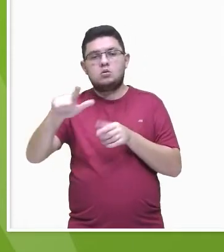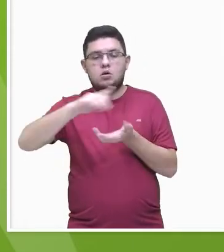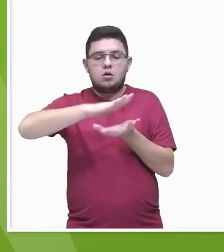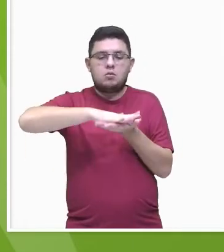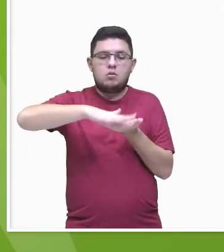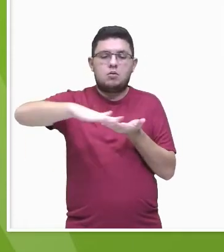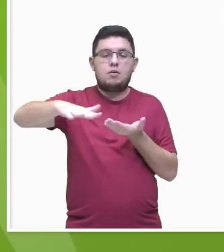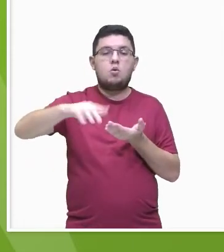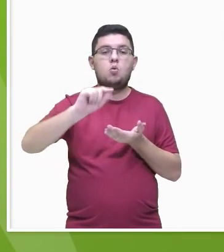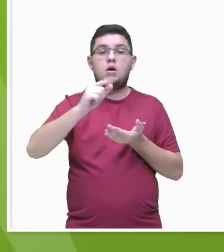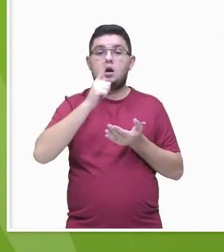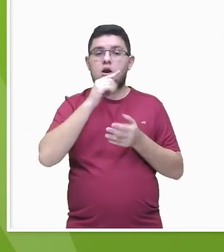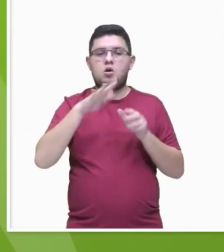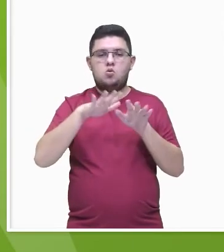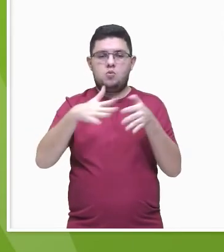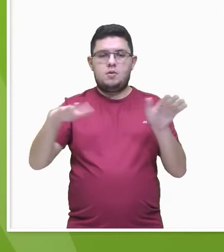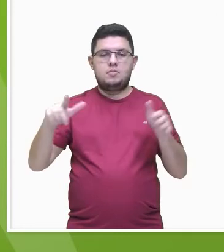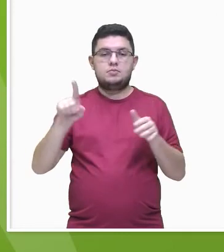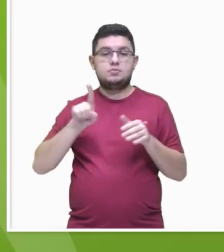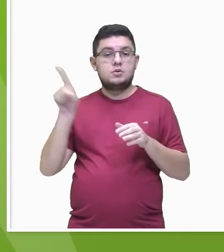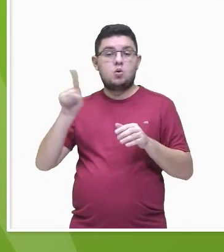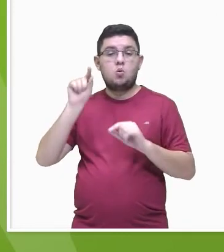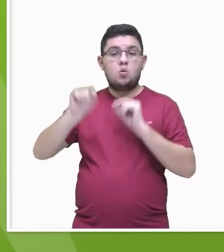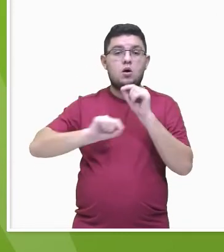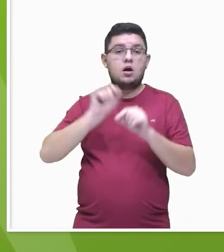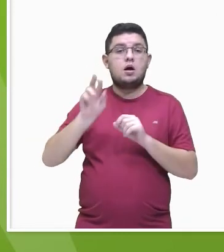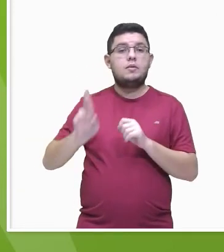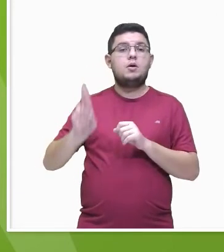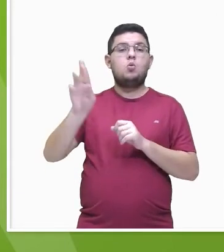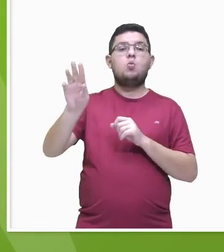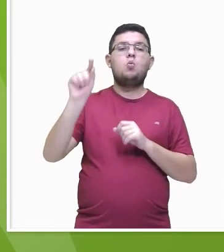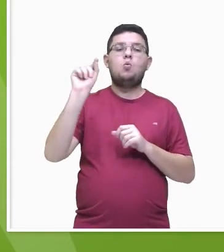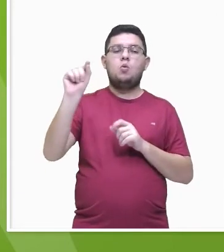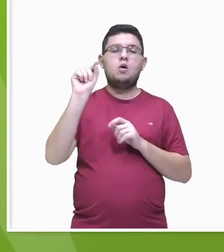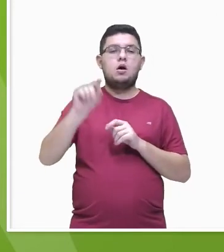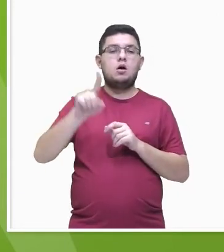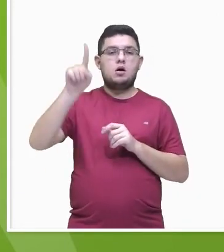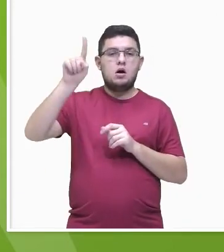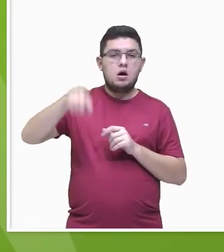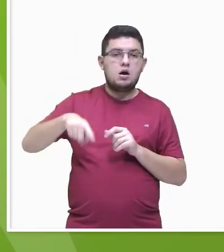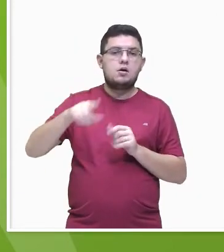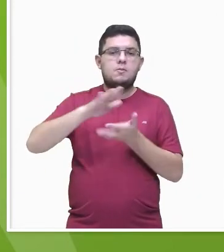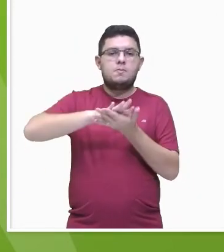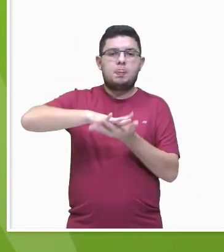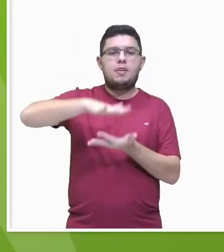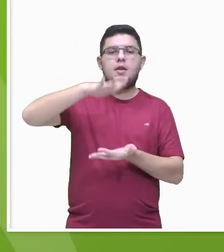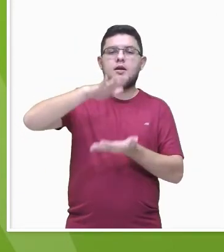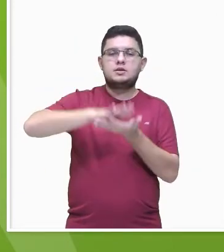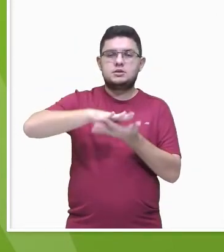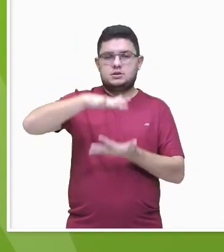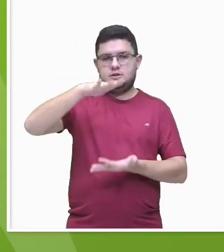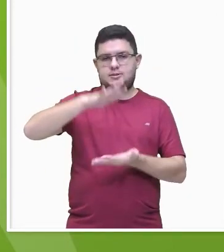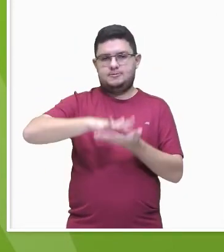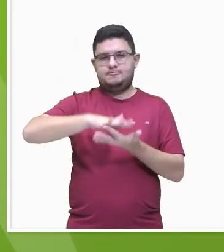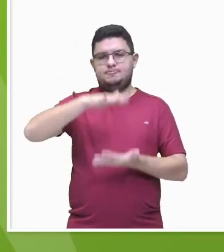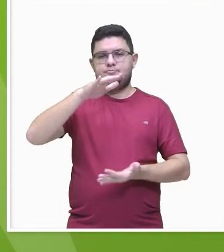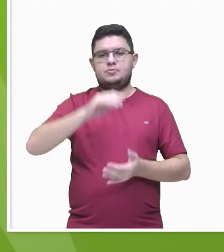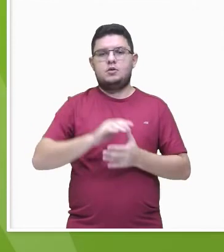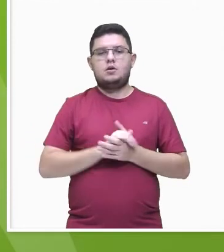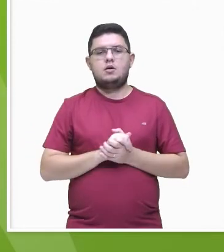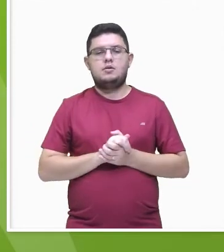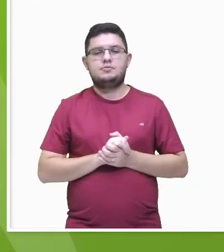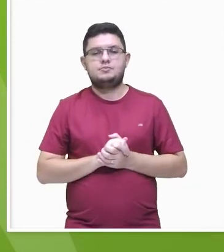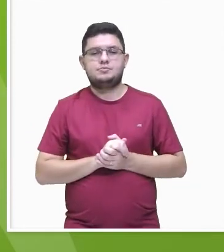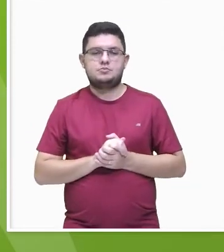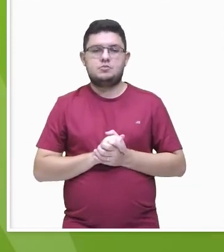a nossa conhecida e já famosíssima estrela do mar, certo? E aí